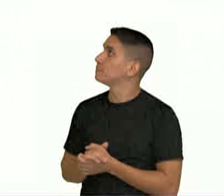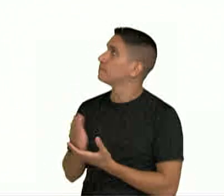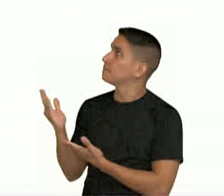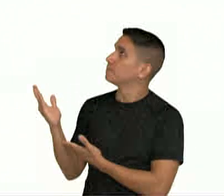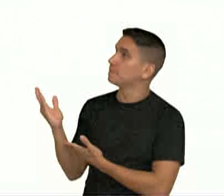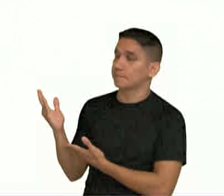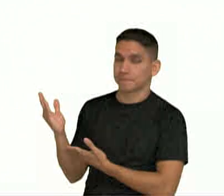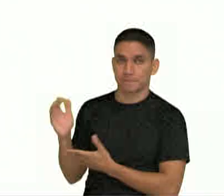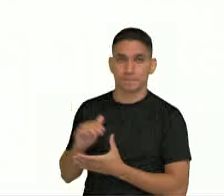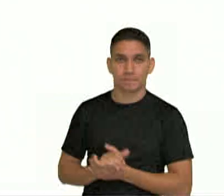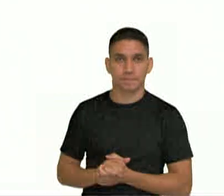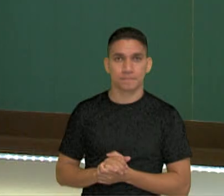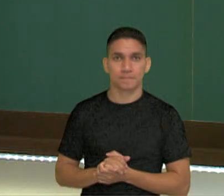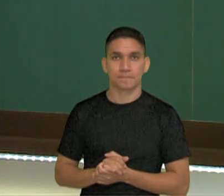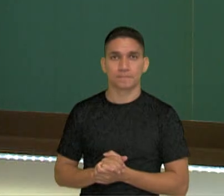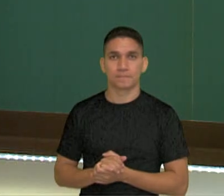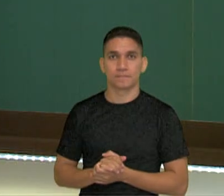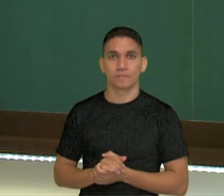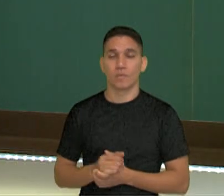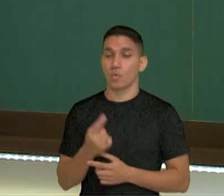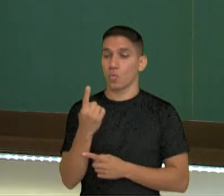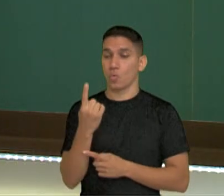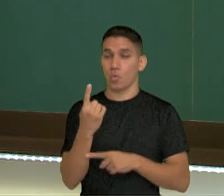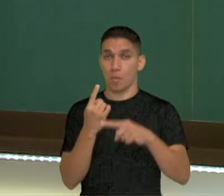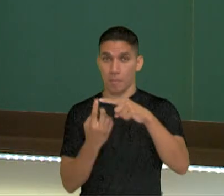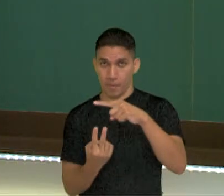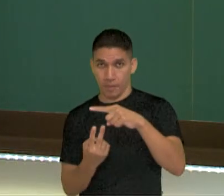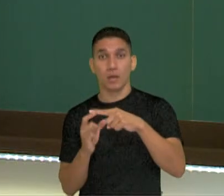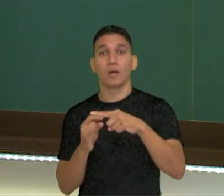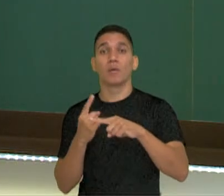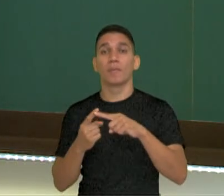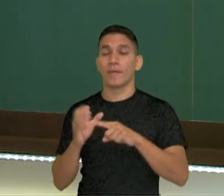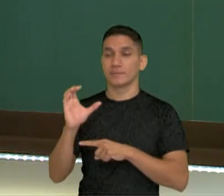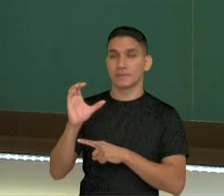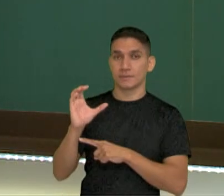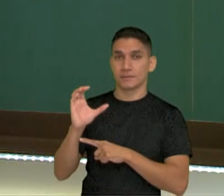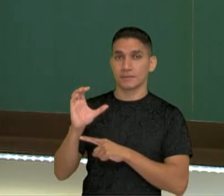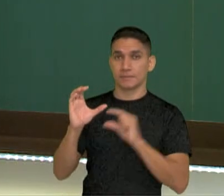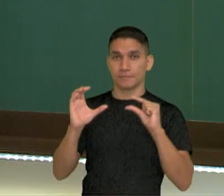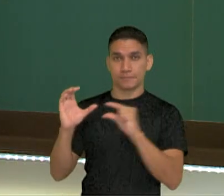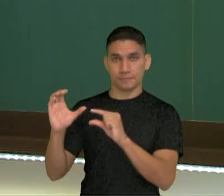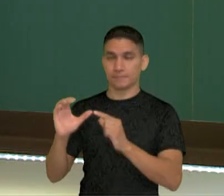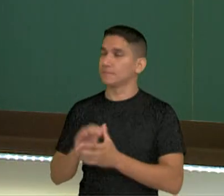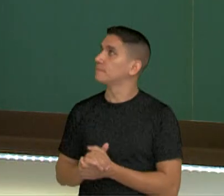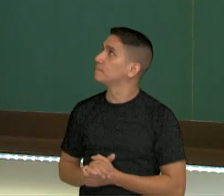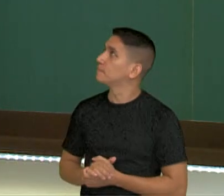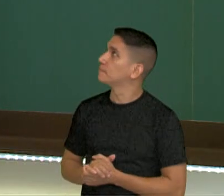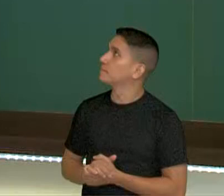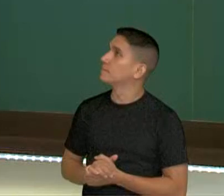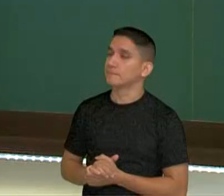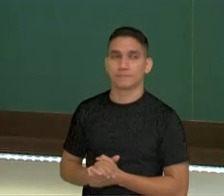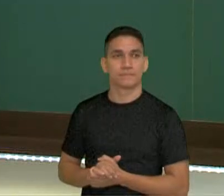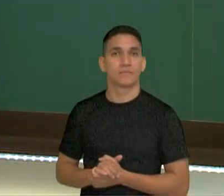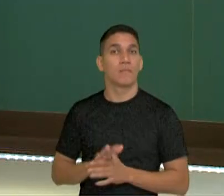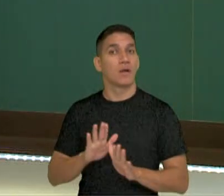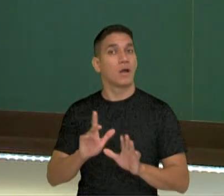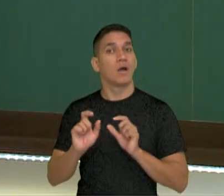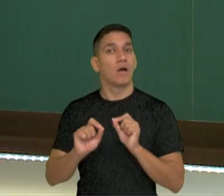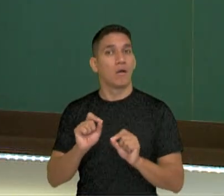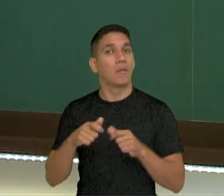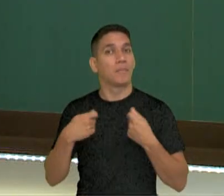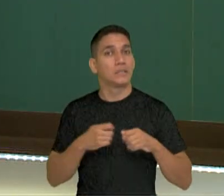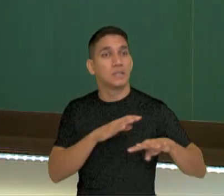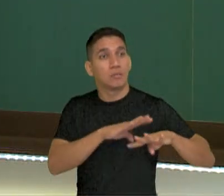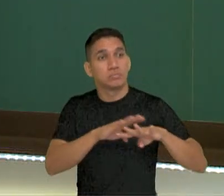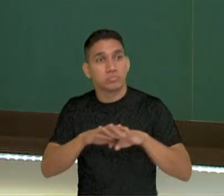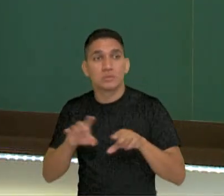Bzinho, vezes 1 meio do Czinho, Czinho. Tá lá, 1/4. Porém, eu tenho que calcular o